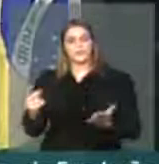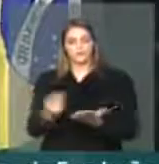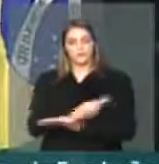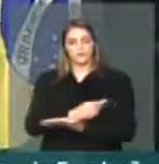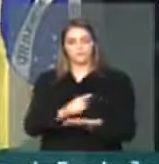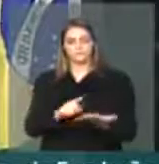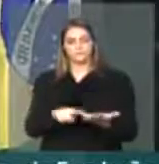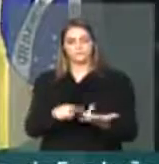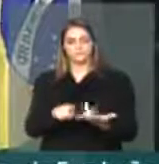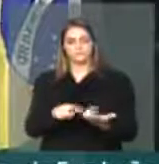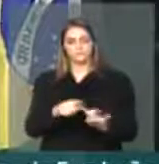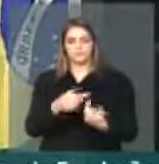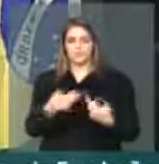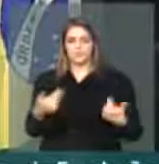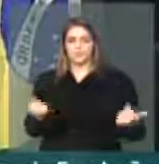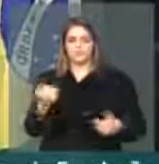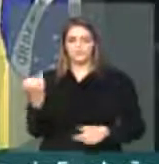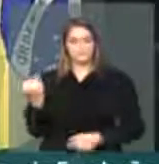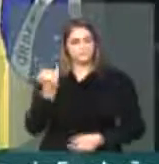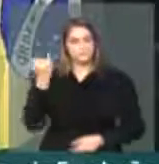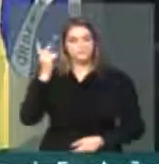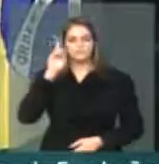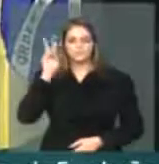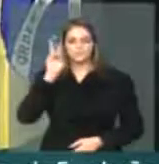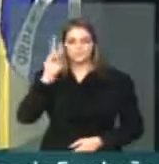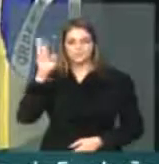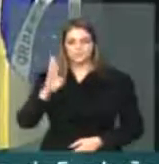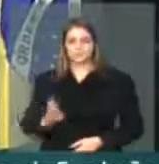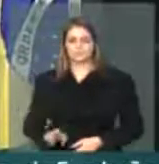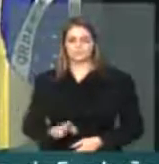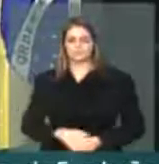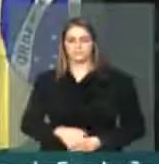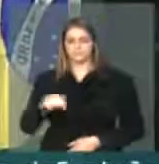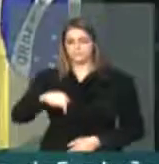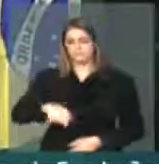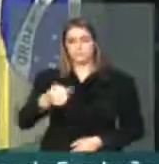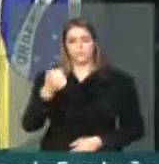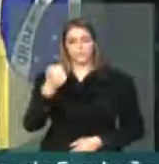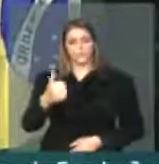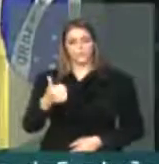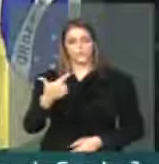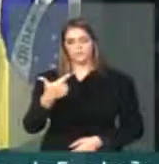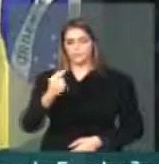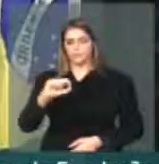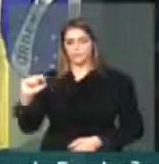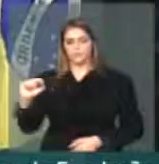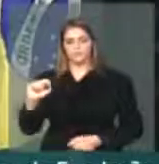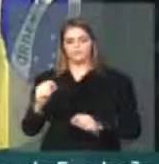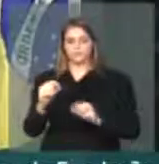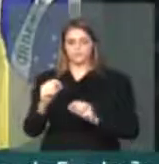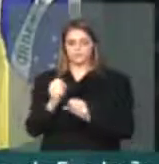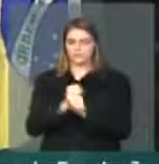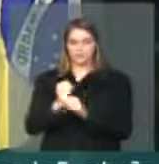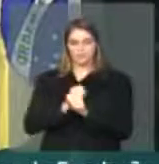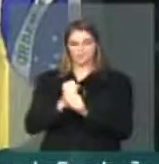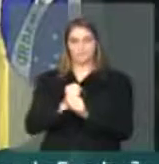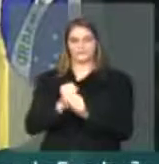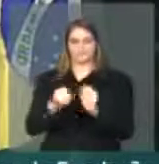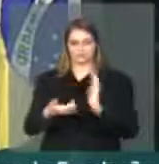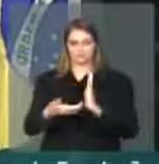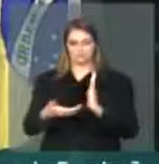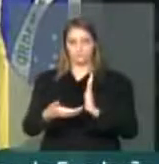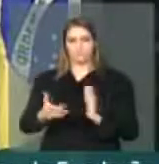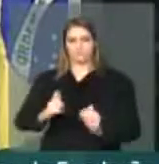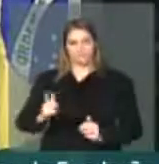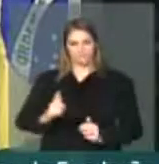acontecimentos que realmente são considerados históricos. Esta casa tem quase 200 anos. Com a comemoração